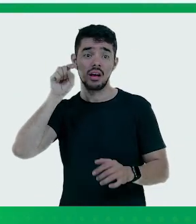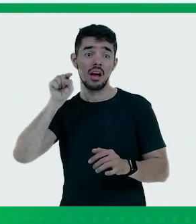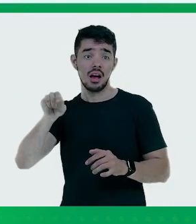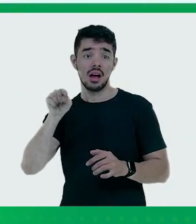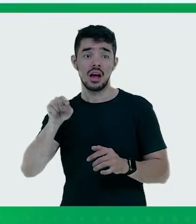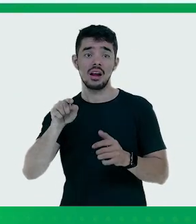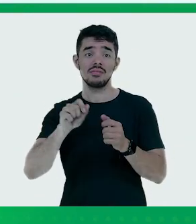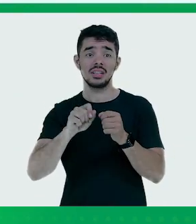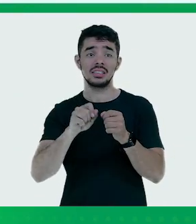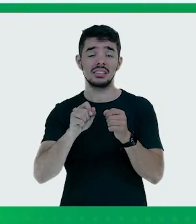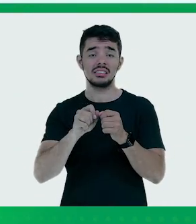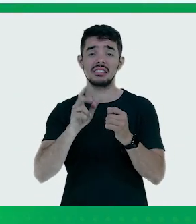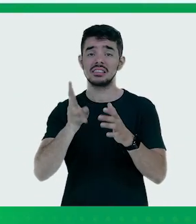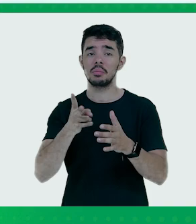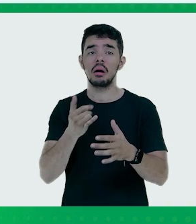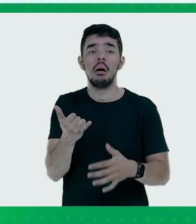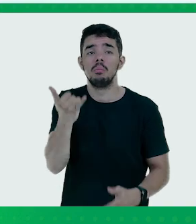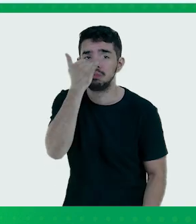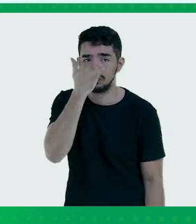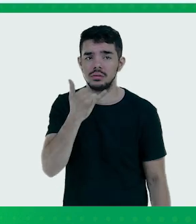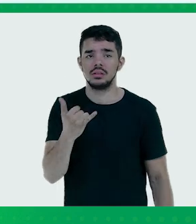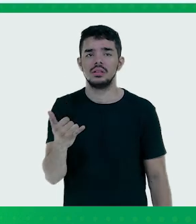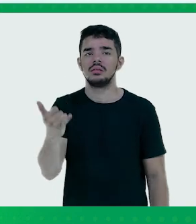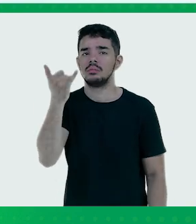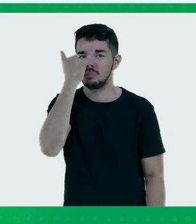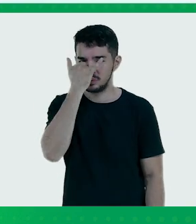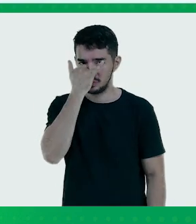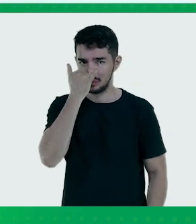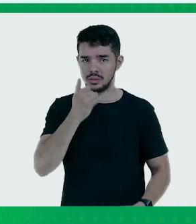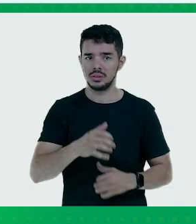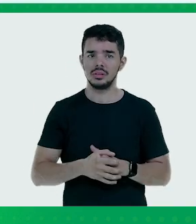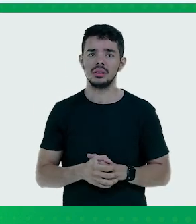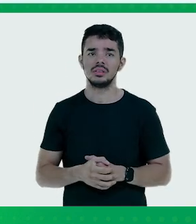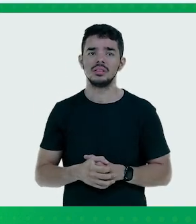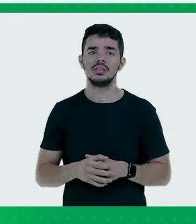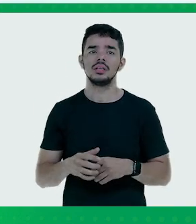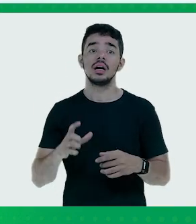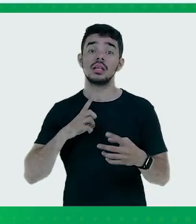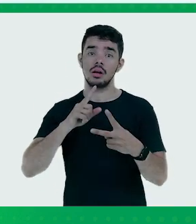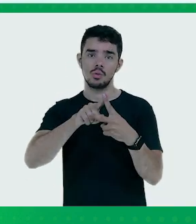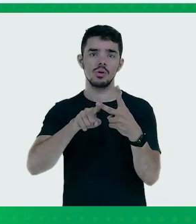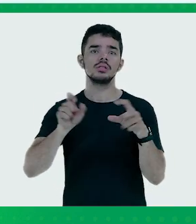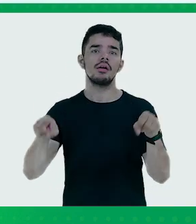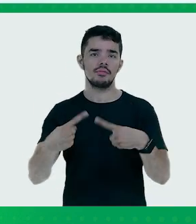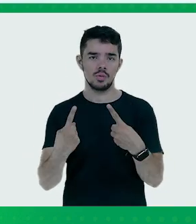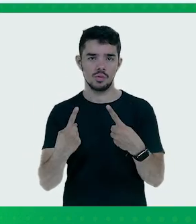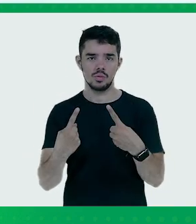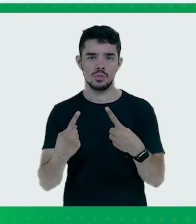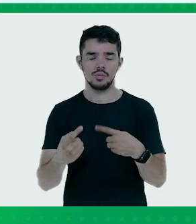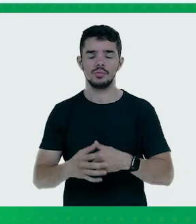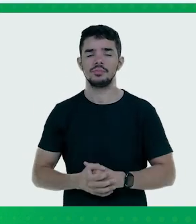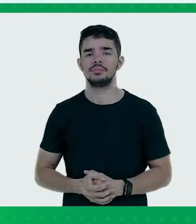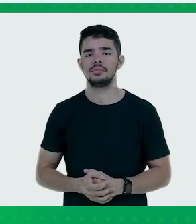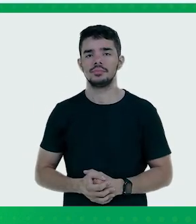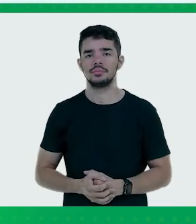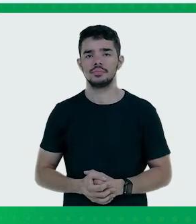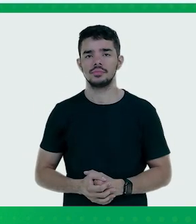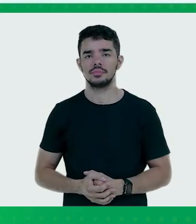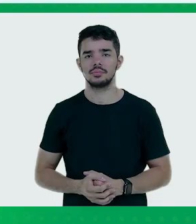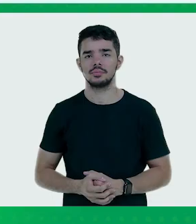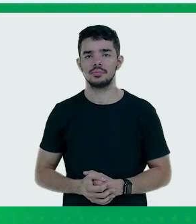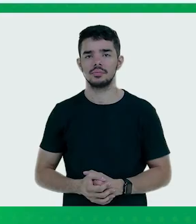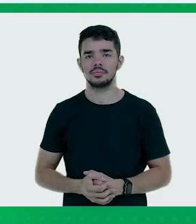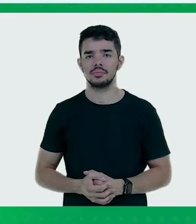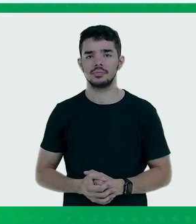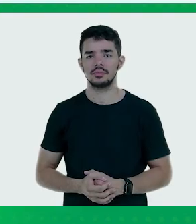fazia esbarrar constantemente. Aí ele enfrentava dois grandes desafios,